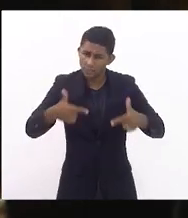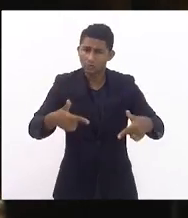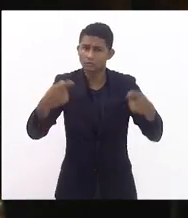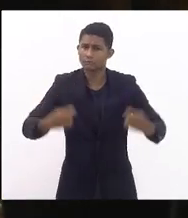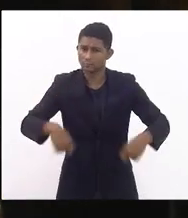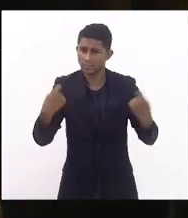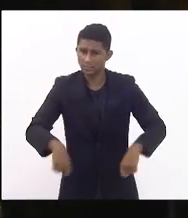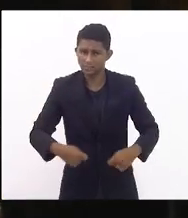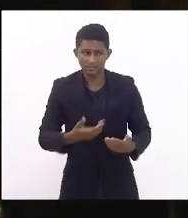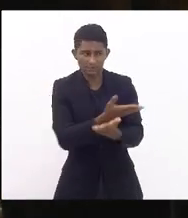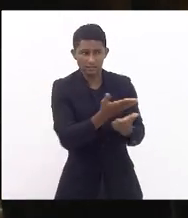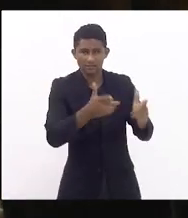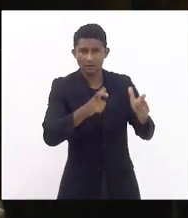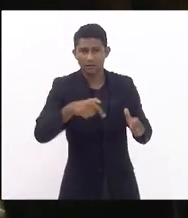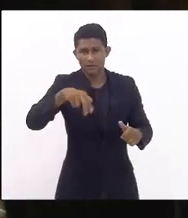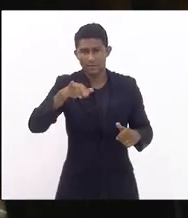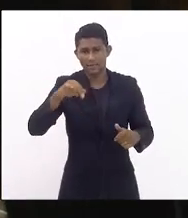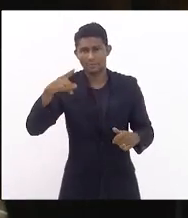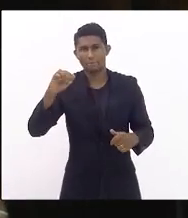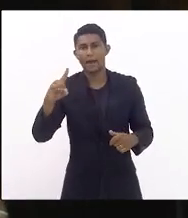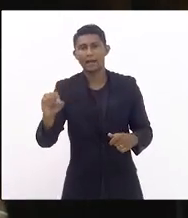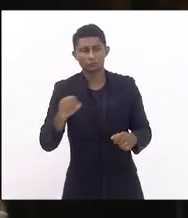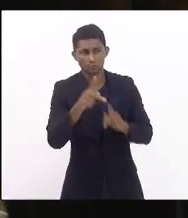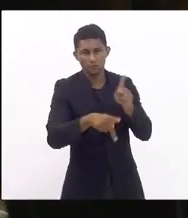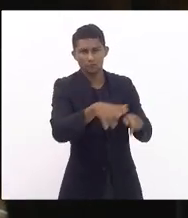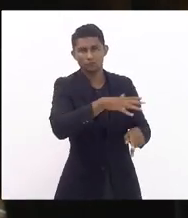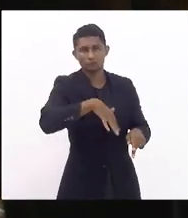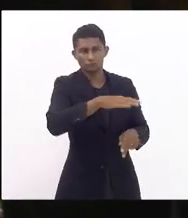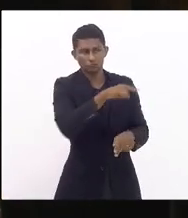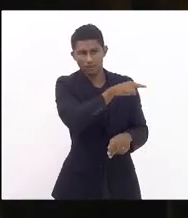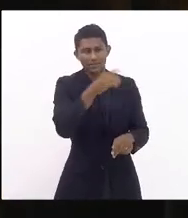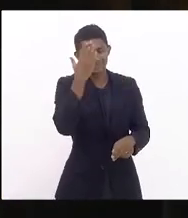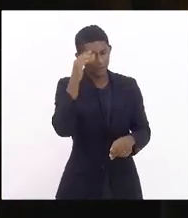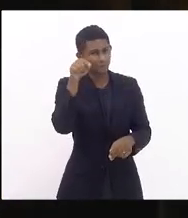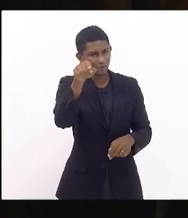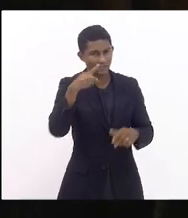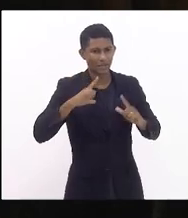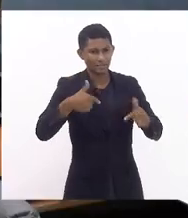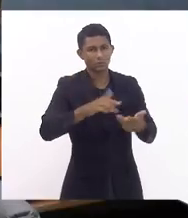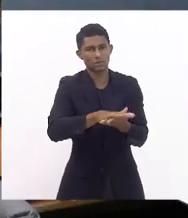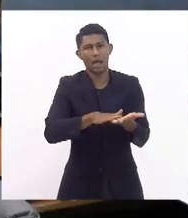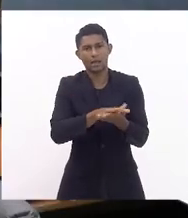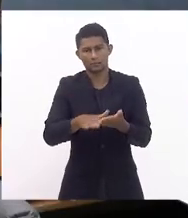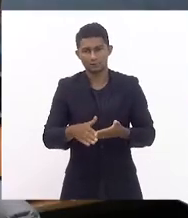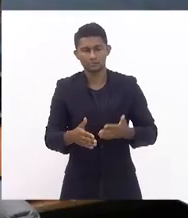os munícipes de Queimados não estão encontrando na sua gestão. Obrigado, presidente.